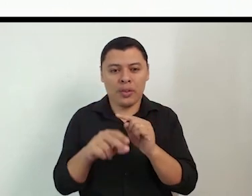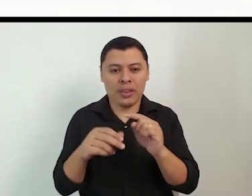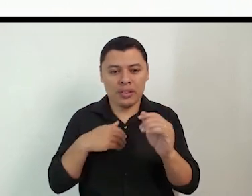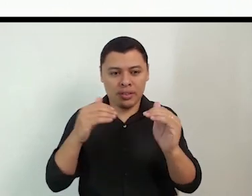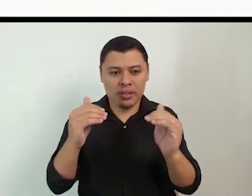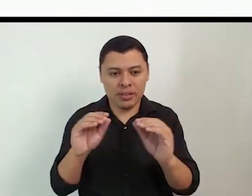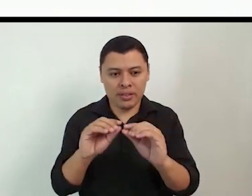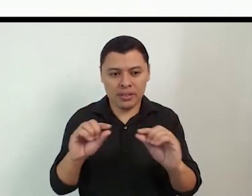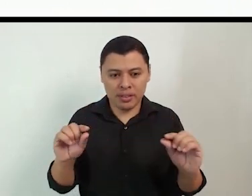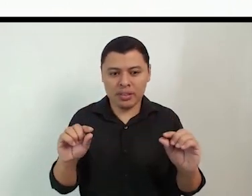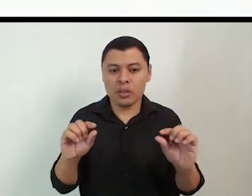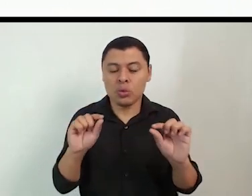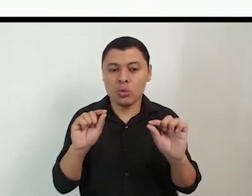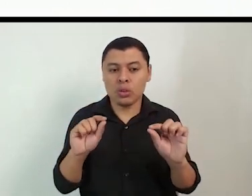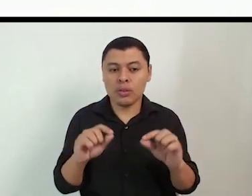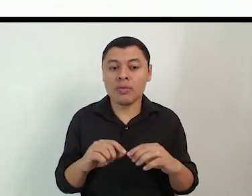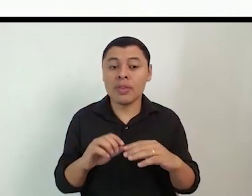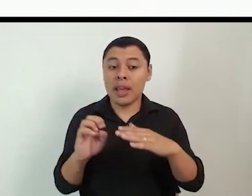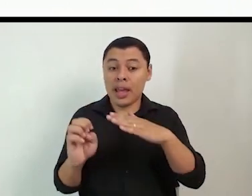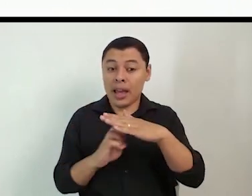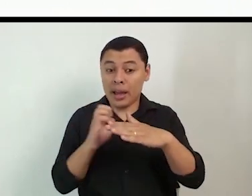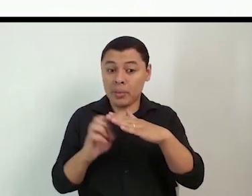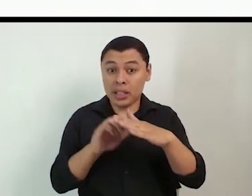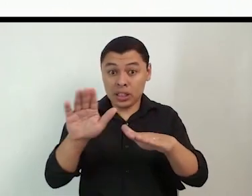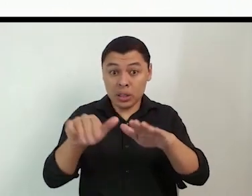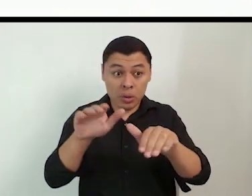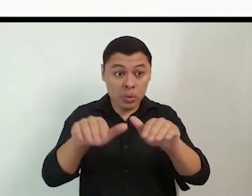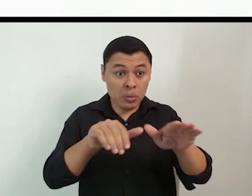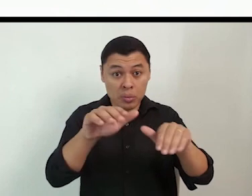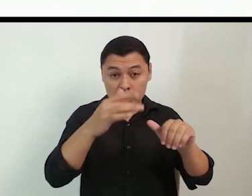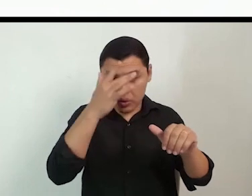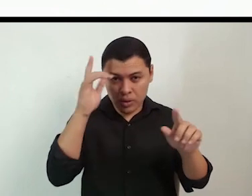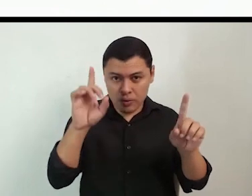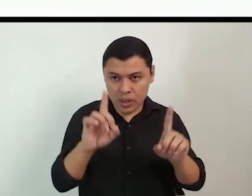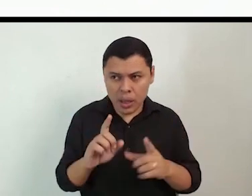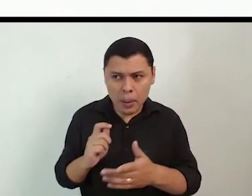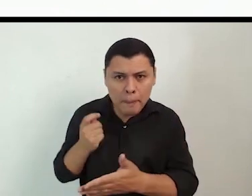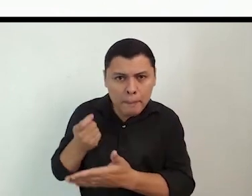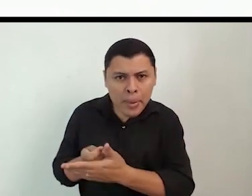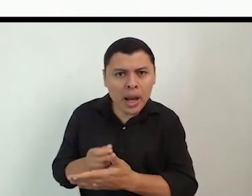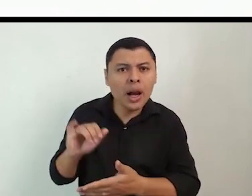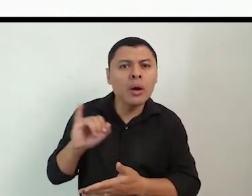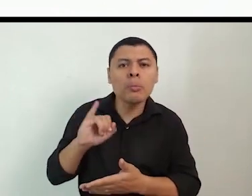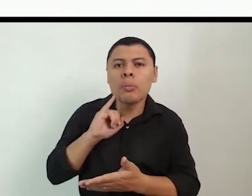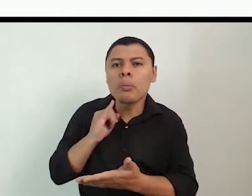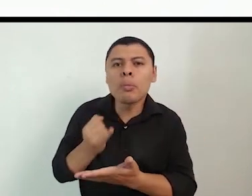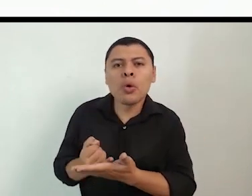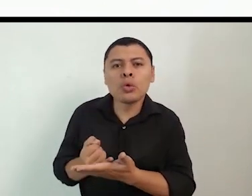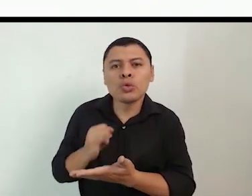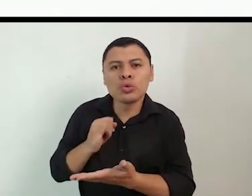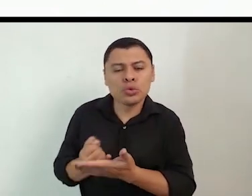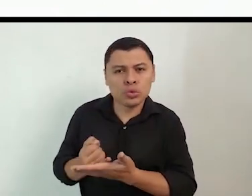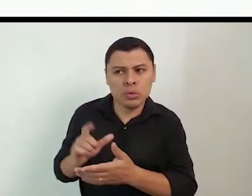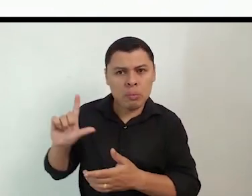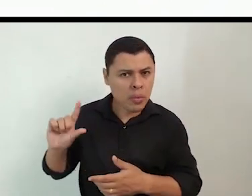embaixo que a empresa que contratar mais pessoas com deficiência pode pagar menos imposto. Então a gente pode ver bem